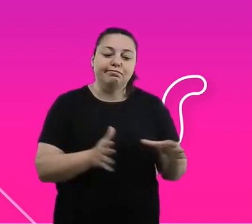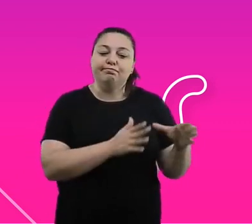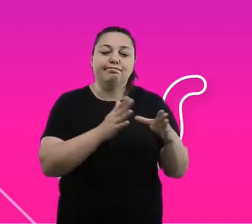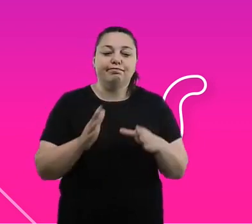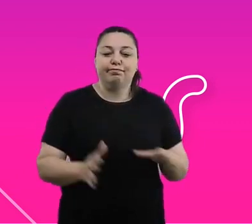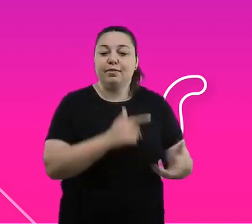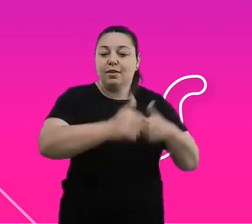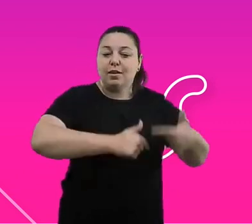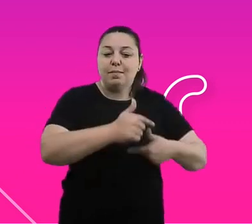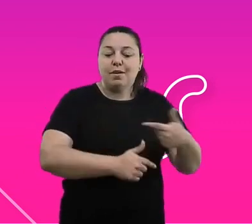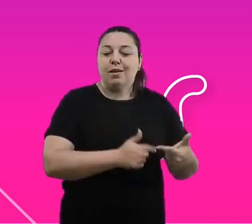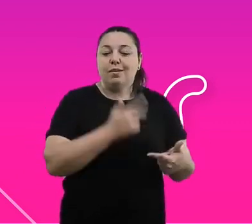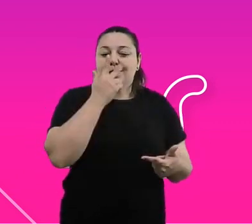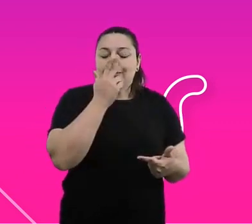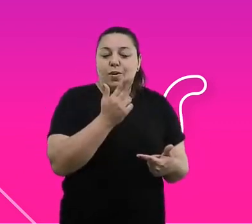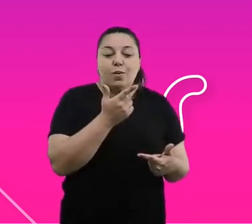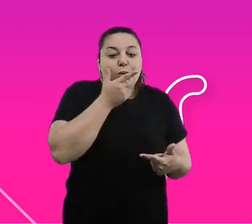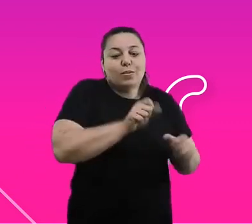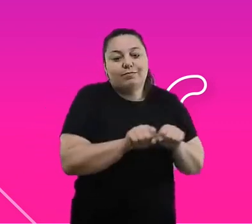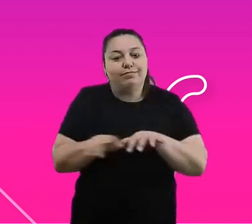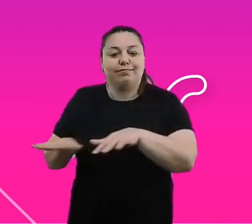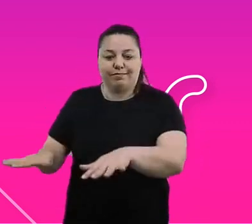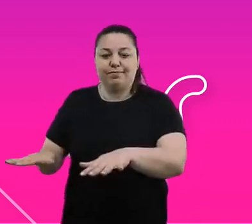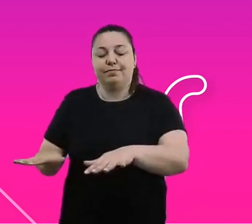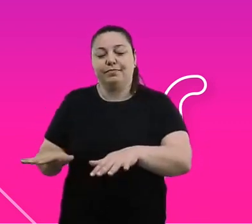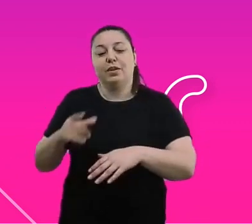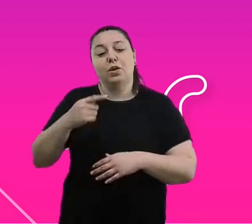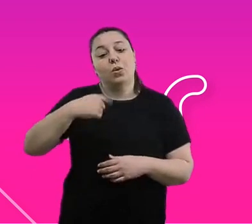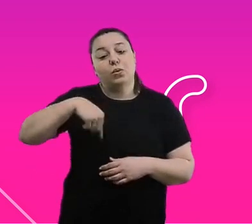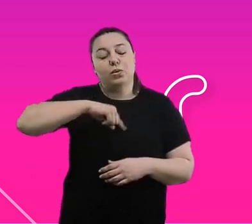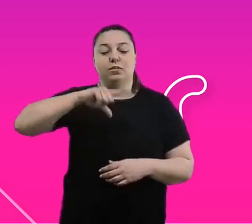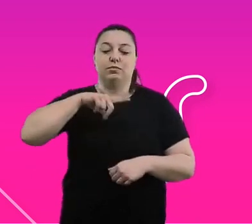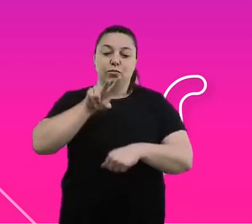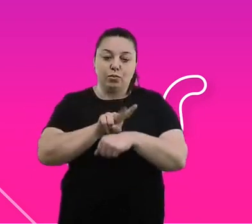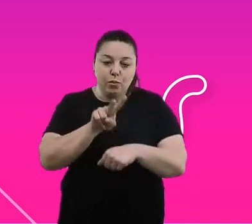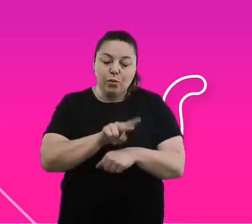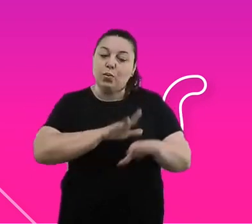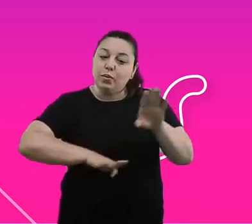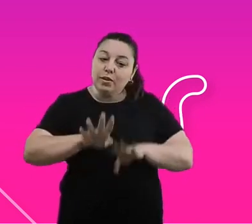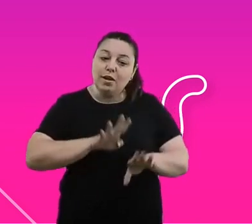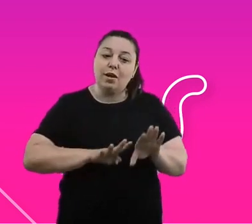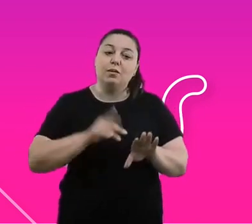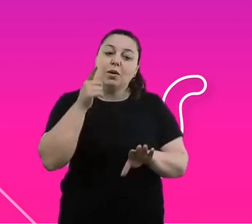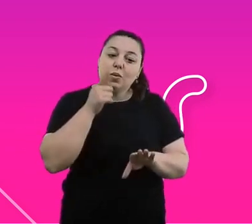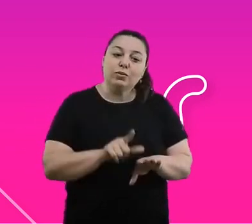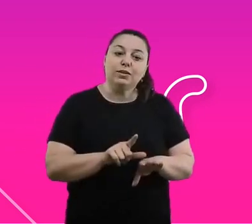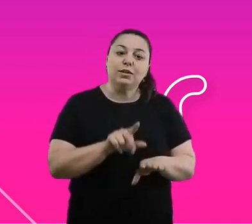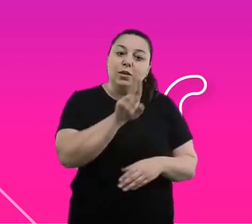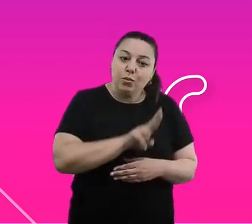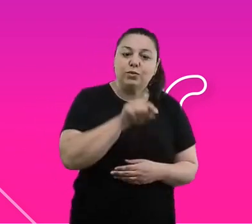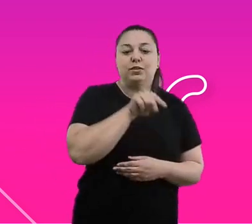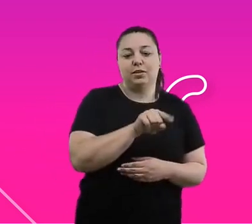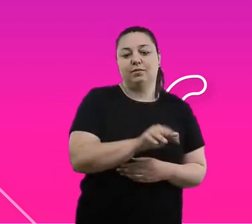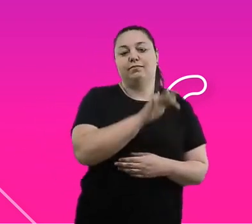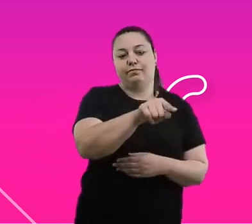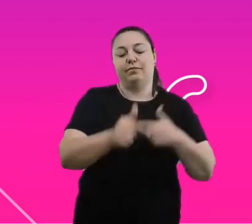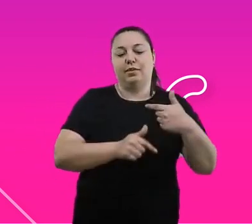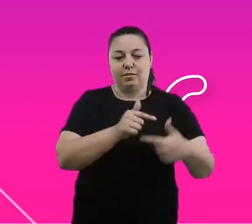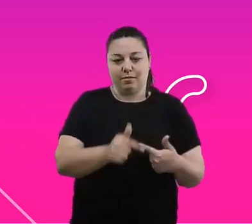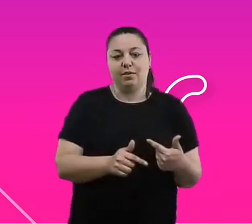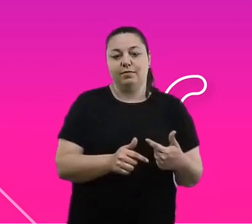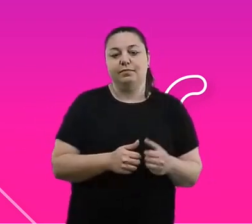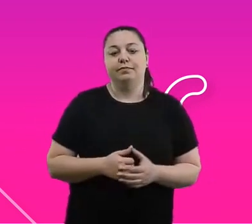gente tomou esse cuidado aqui nesse processo para poder aproveitar o que foi feito aqui. E, finalmente, como encontrar os dados para um trabalho como esse, né? Os